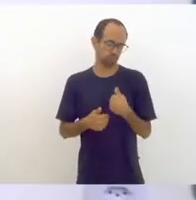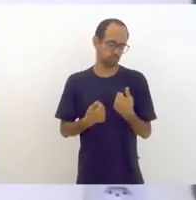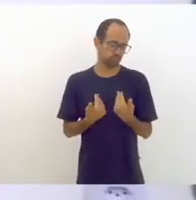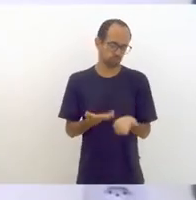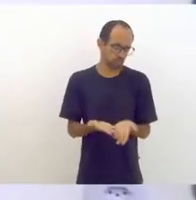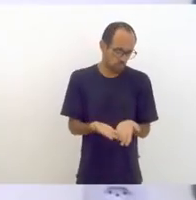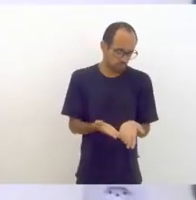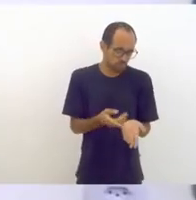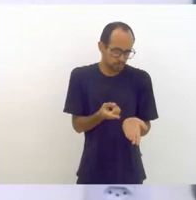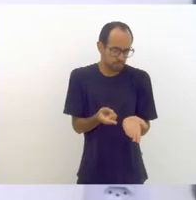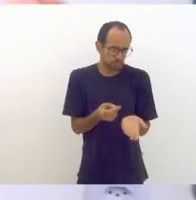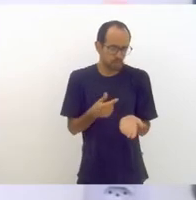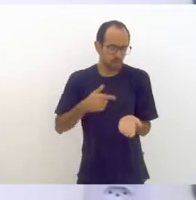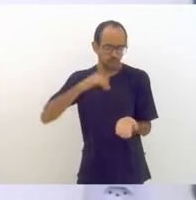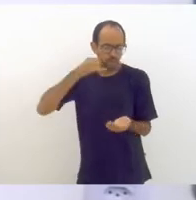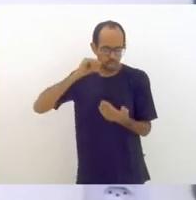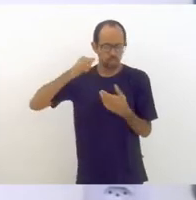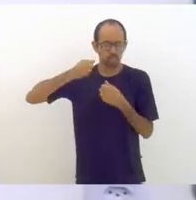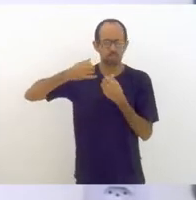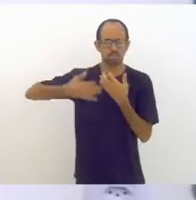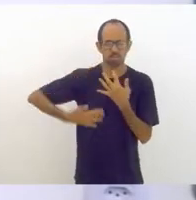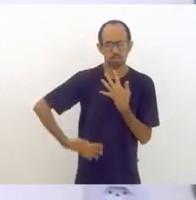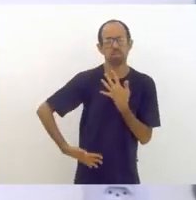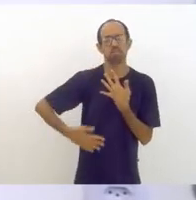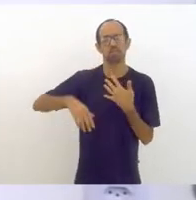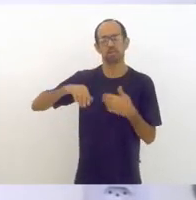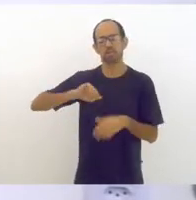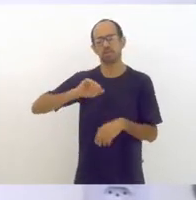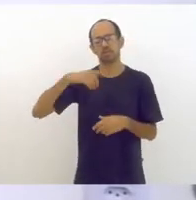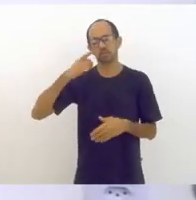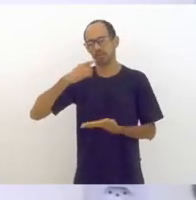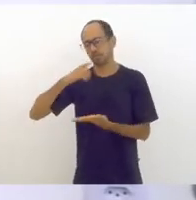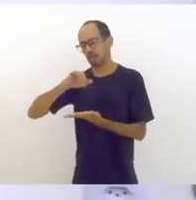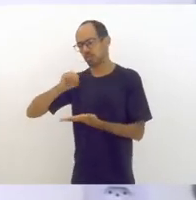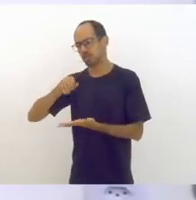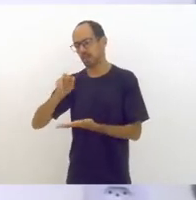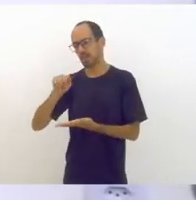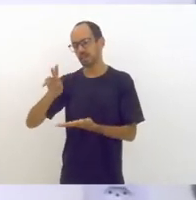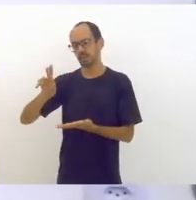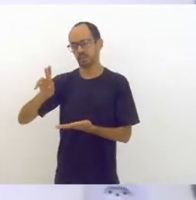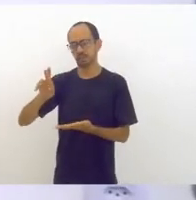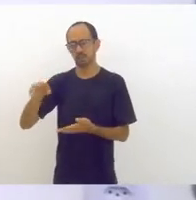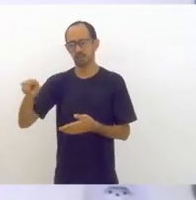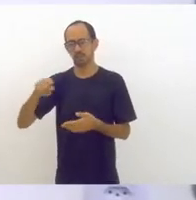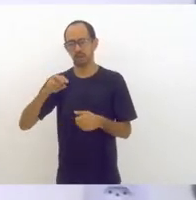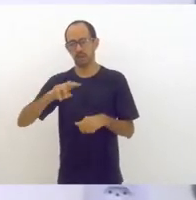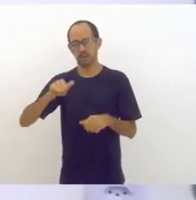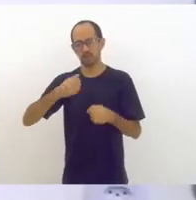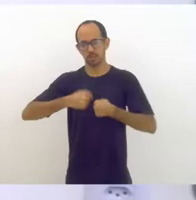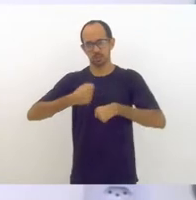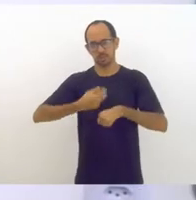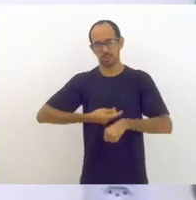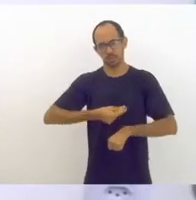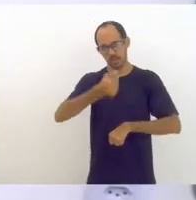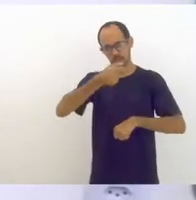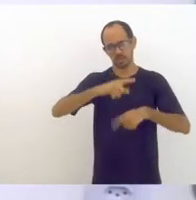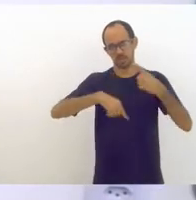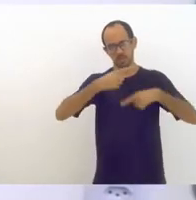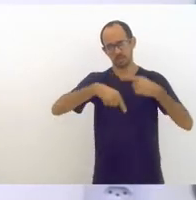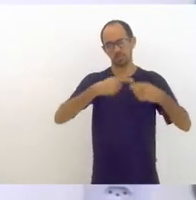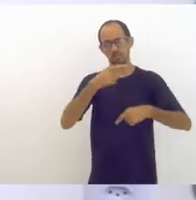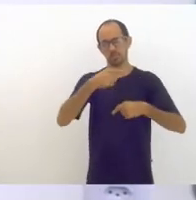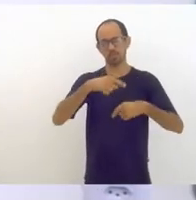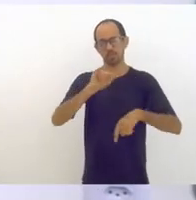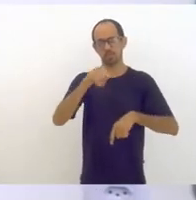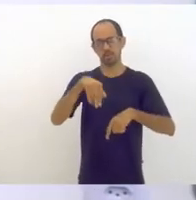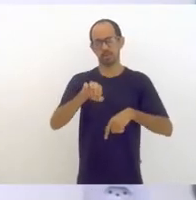Então, sem mais delongas, vou passar a palavra para o deputado Jari, que vai precisar também se ausentar. Depois a gente passa a palavra para o INEA, para a Firjan